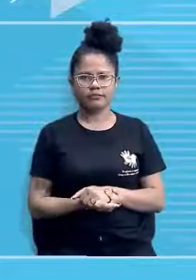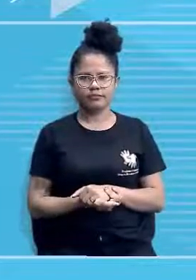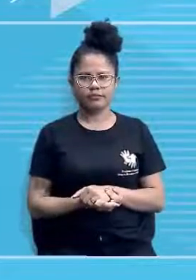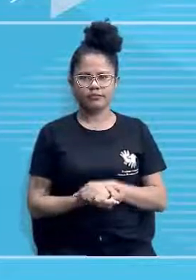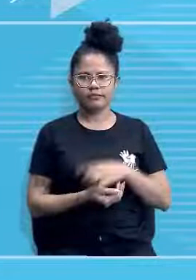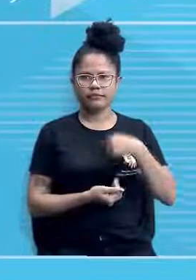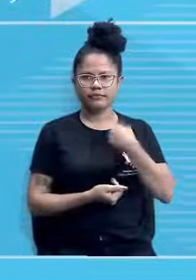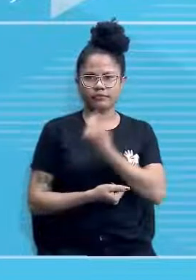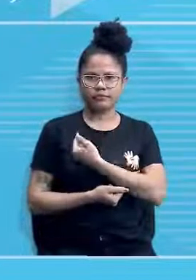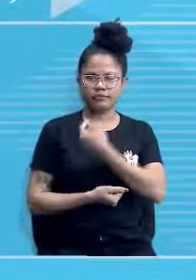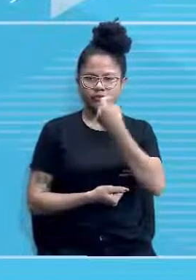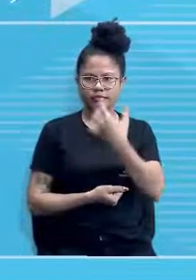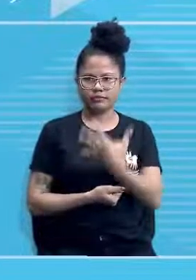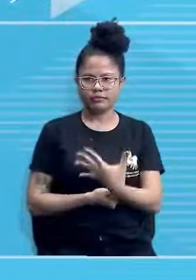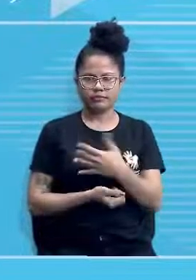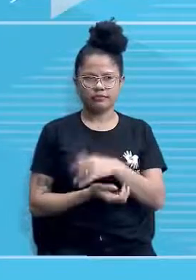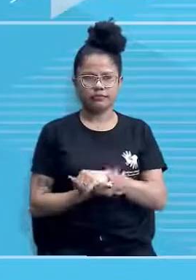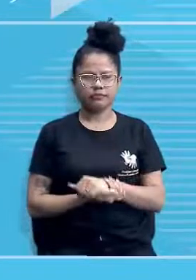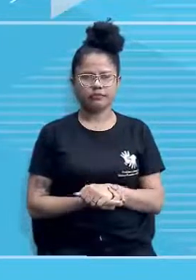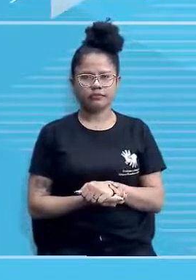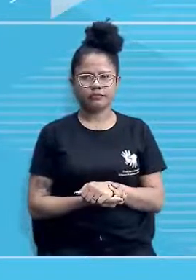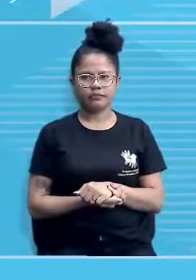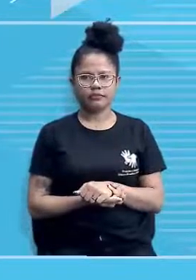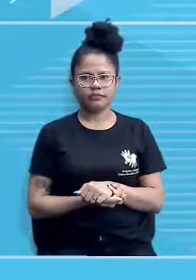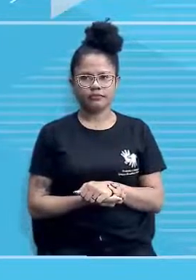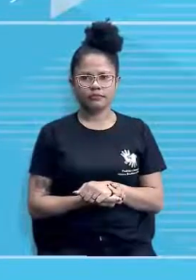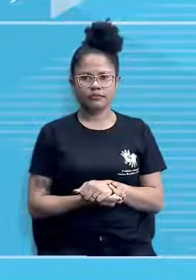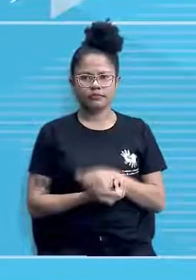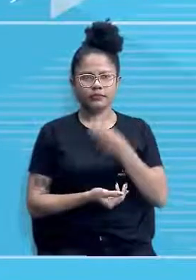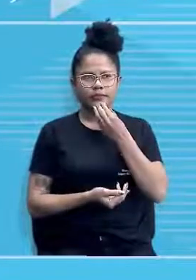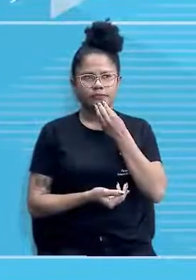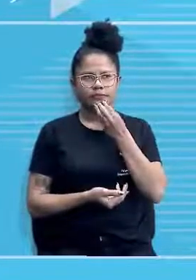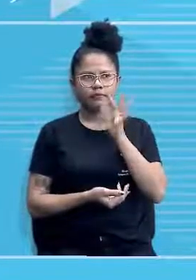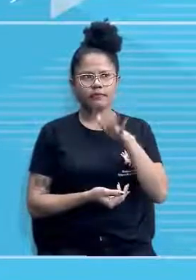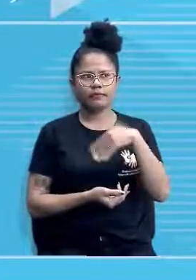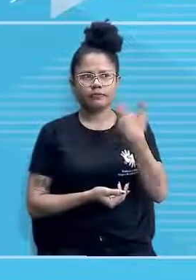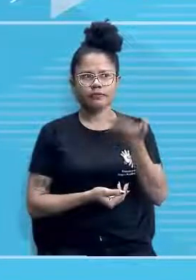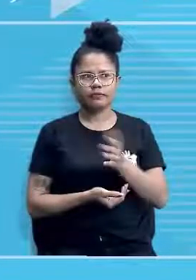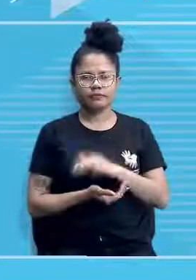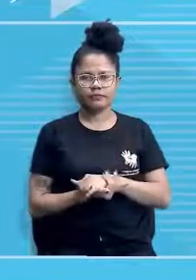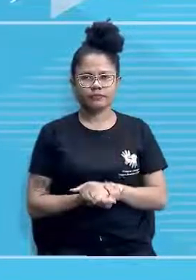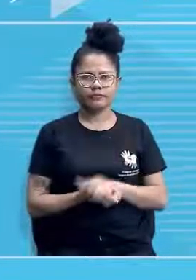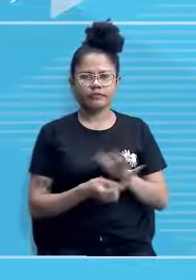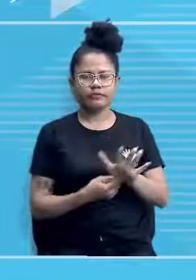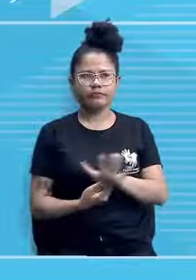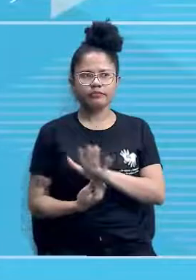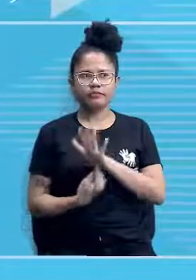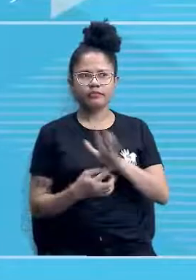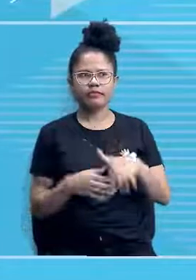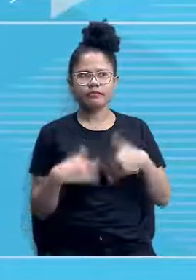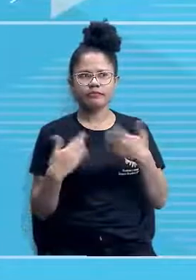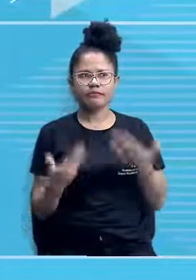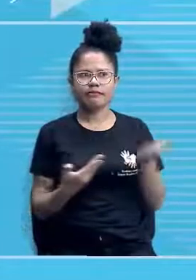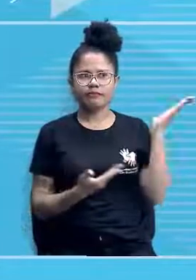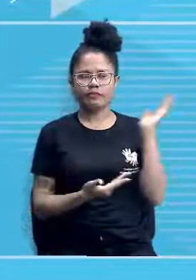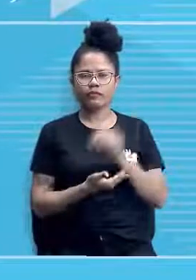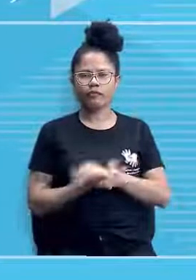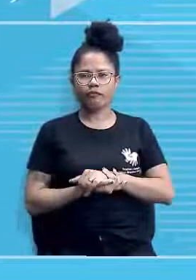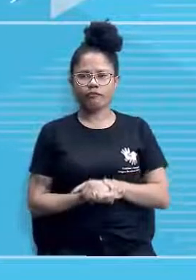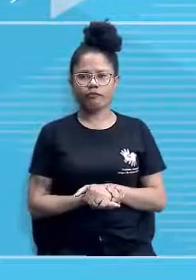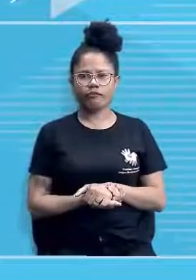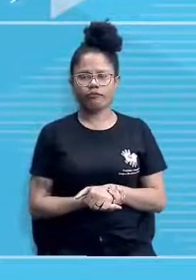vamos falar muito dessas propriedades aqui tá e quais são as propriedades Vão marcar aqui para vocês os compostos